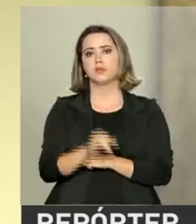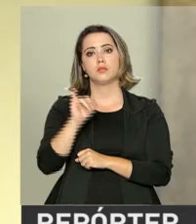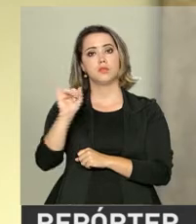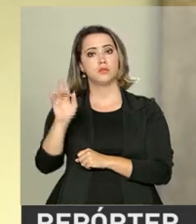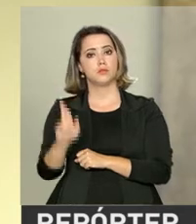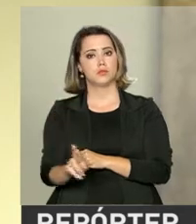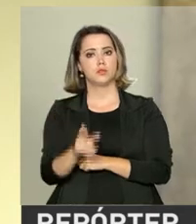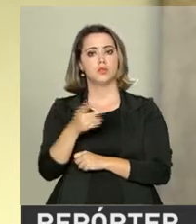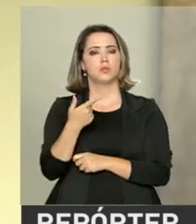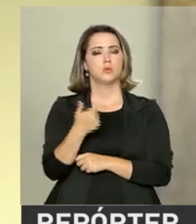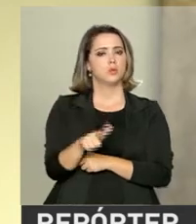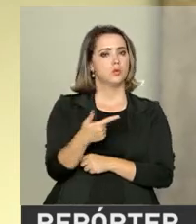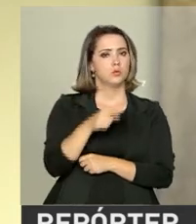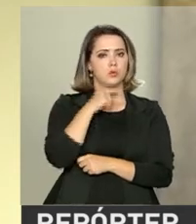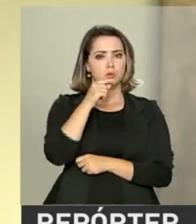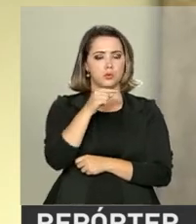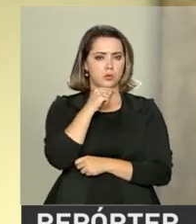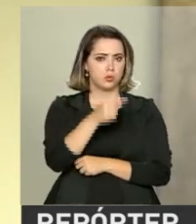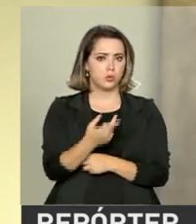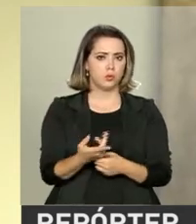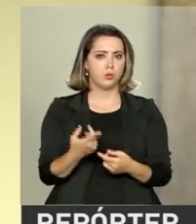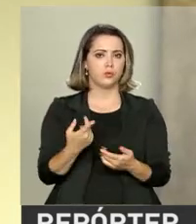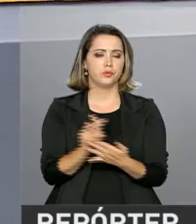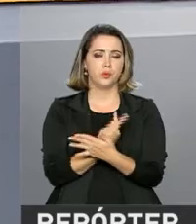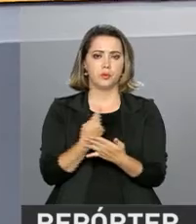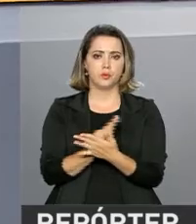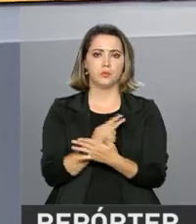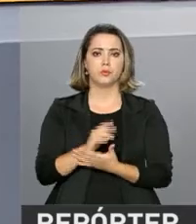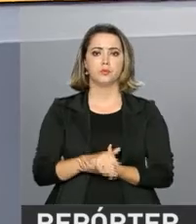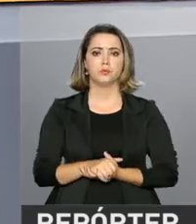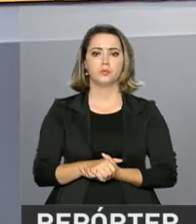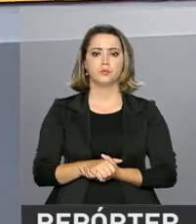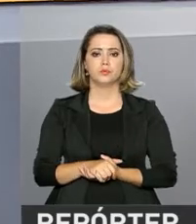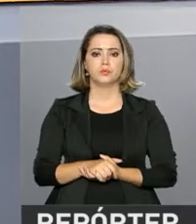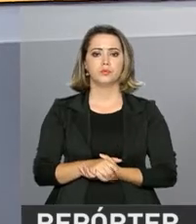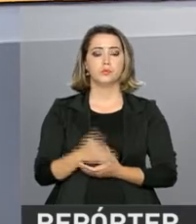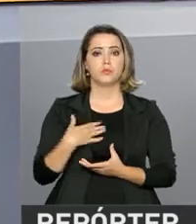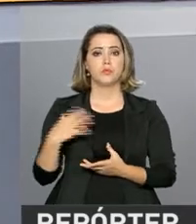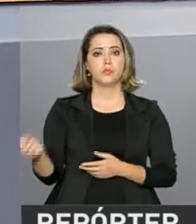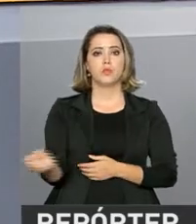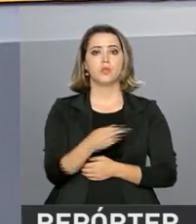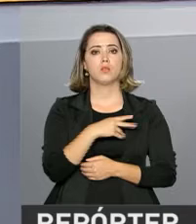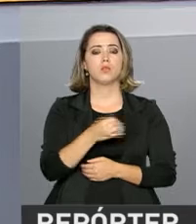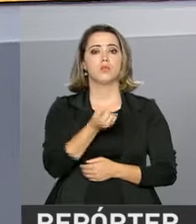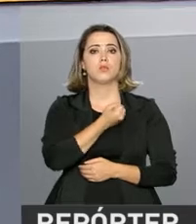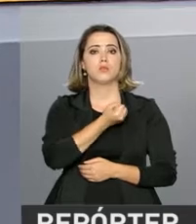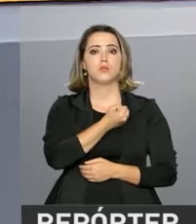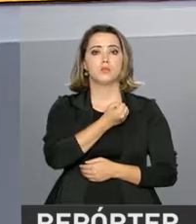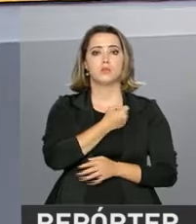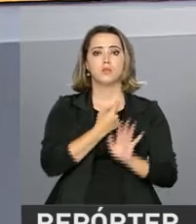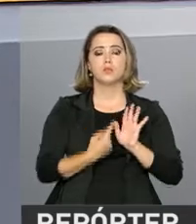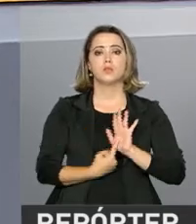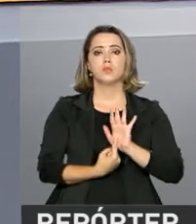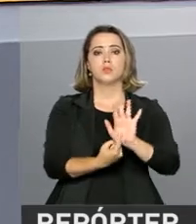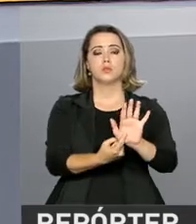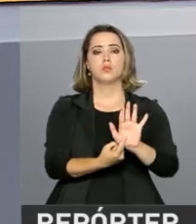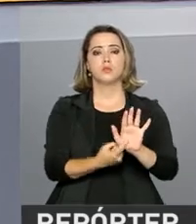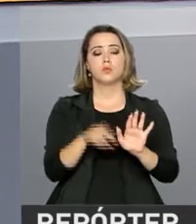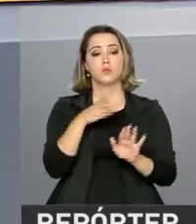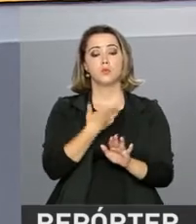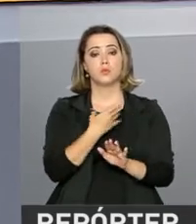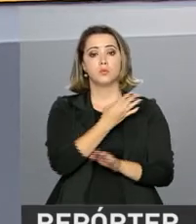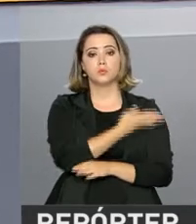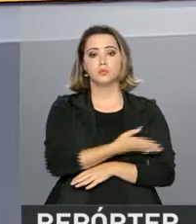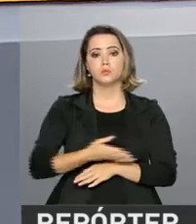para não tá incorrendo em erro. E atualizando o número que foi mostrado aí na reportagem, a